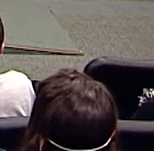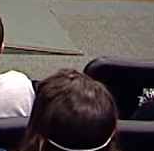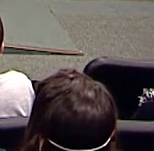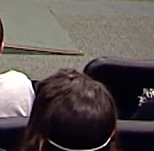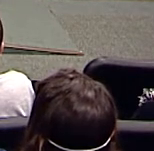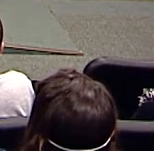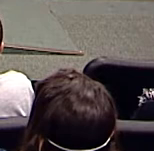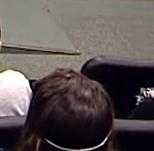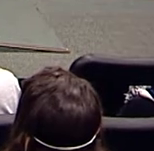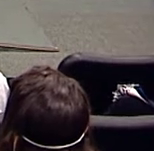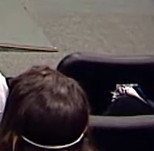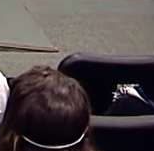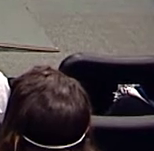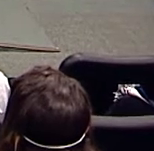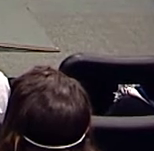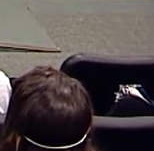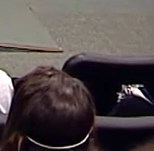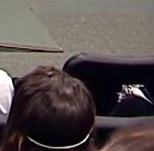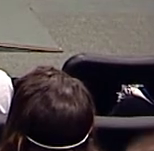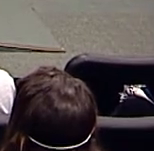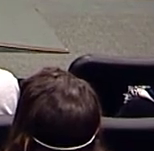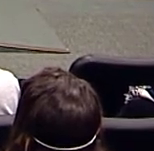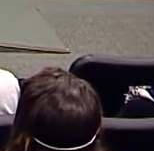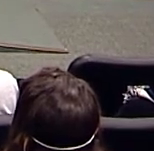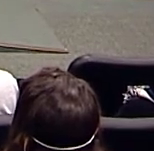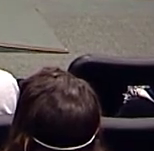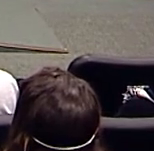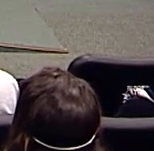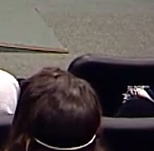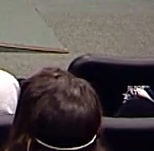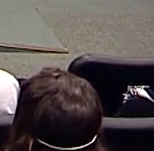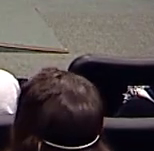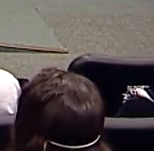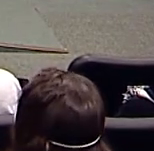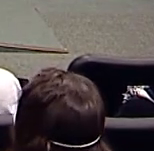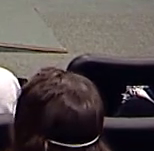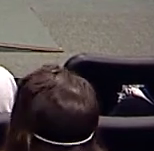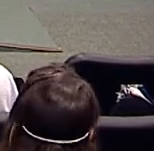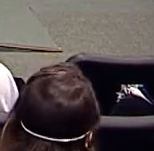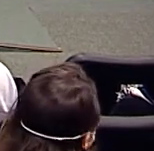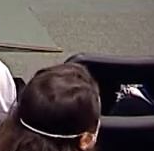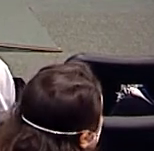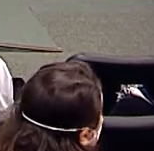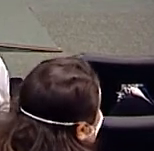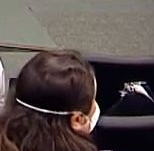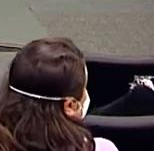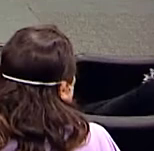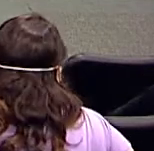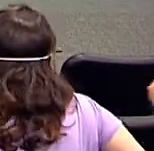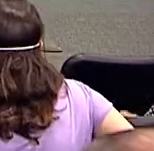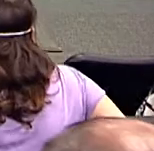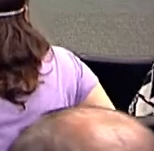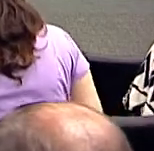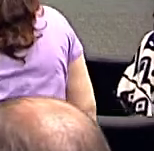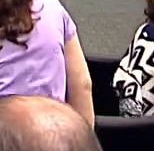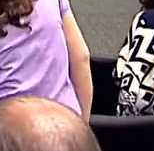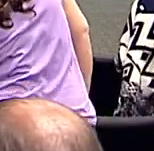Convidamos a todos para, inicialmente, em posição de respeito, ouvirmos a execução do hino nacional brasileiro.